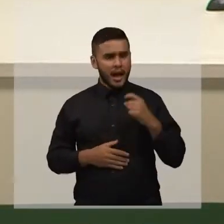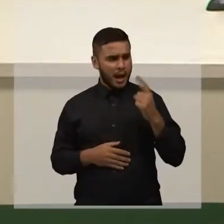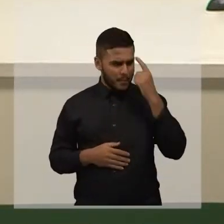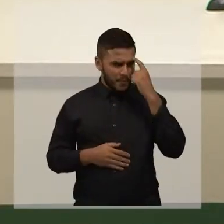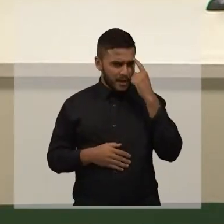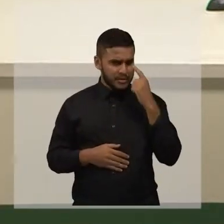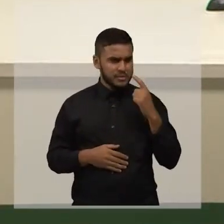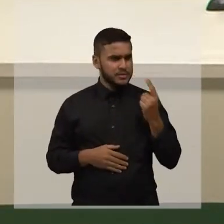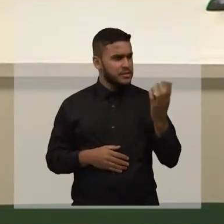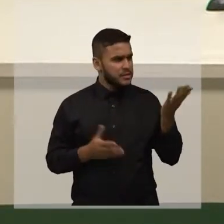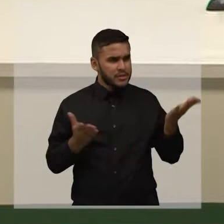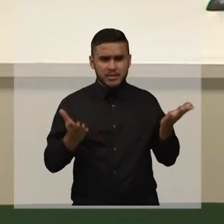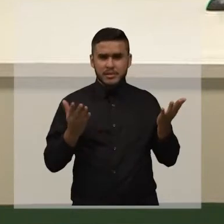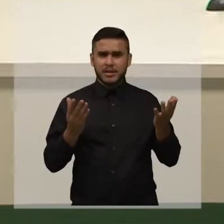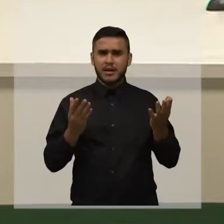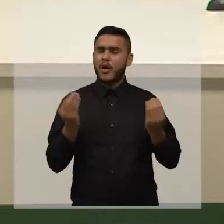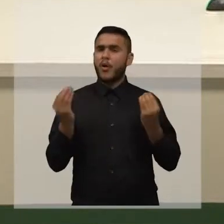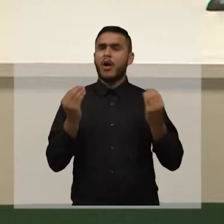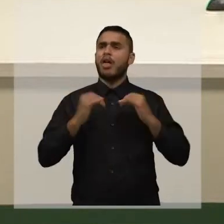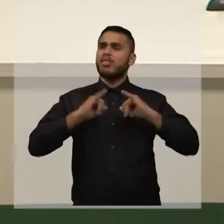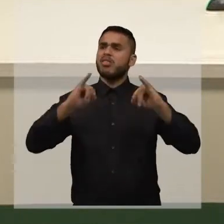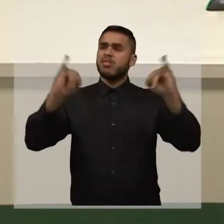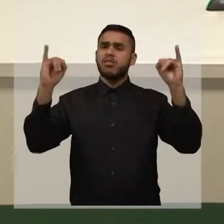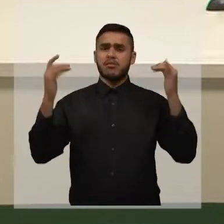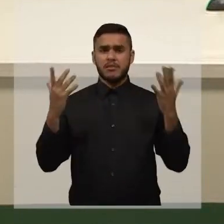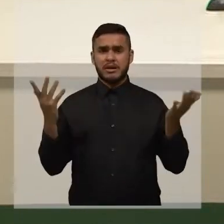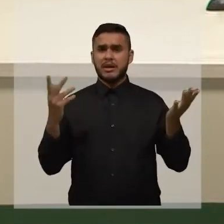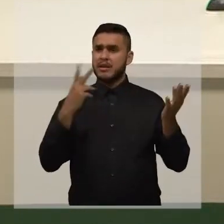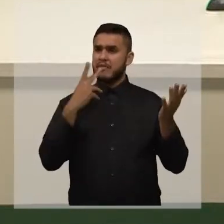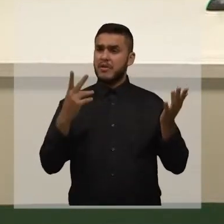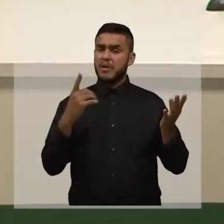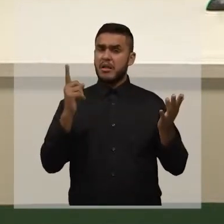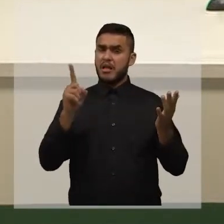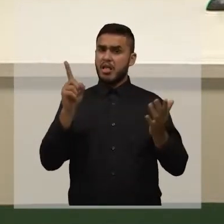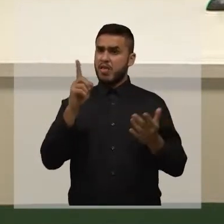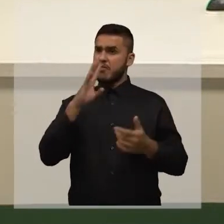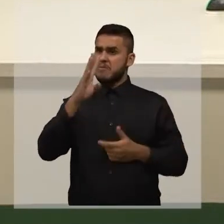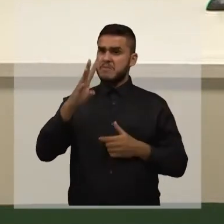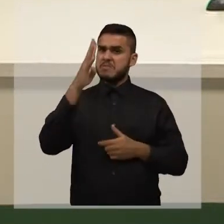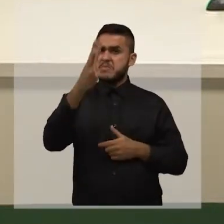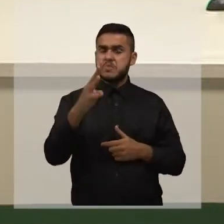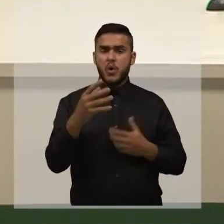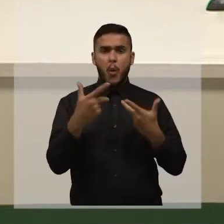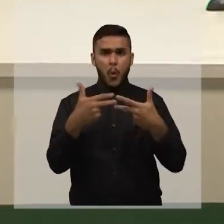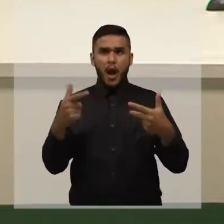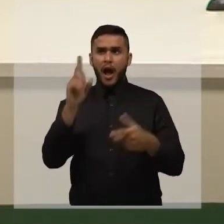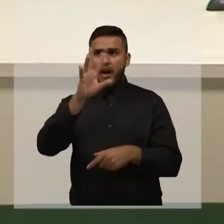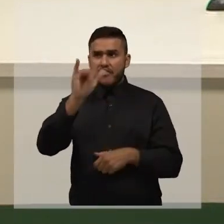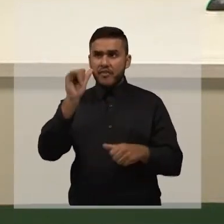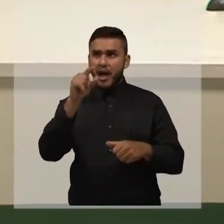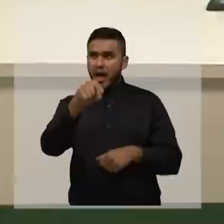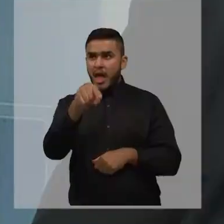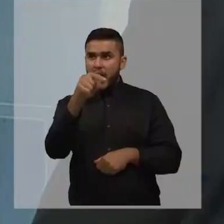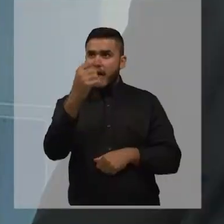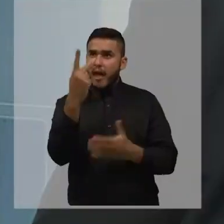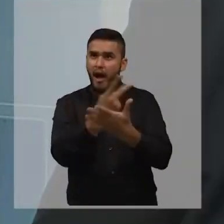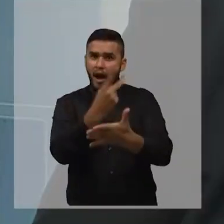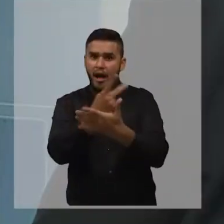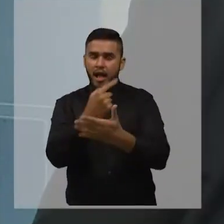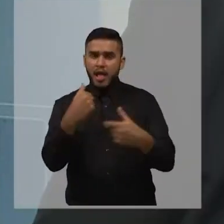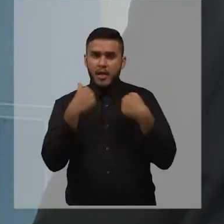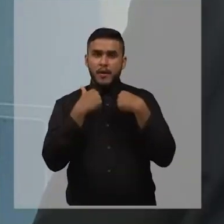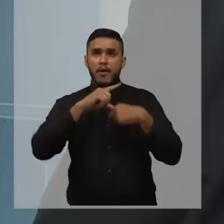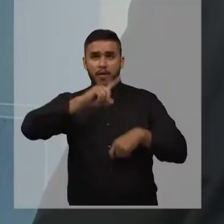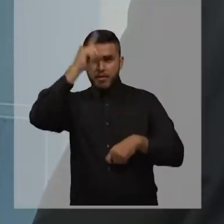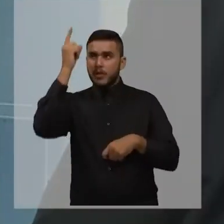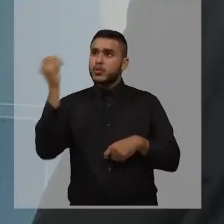você disser e replicar por seu interesse, você vai desfazer, você vai desmistificar, você vai desfazer o fato e você vai